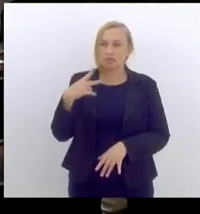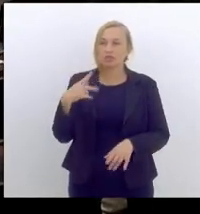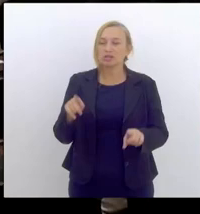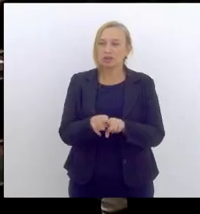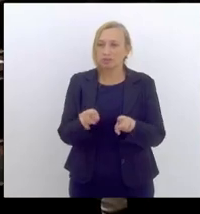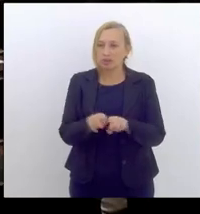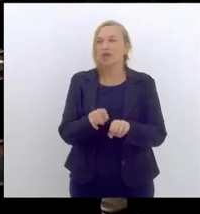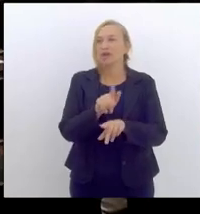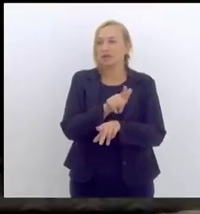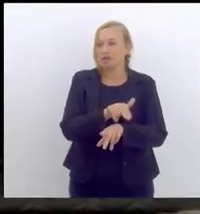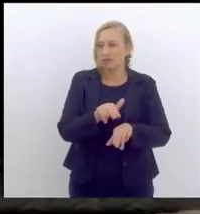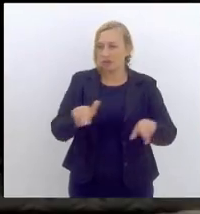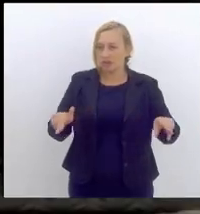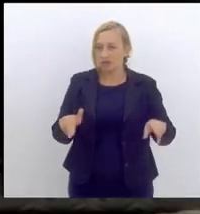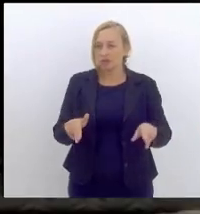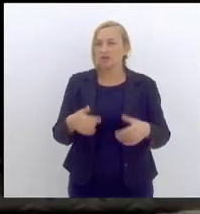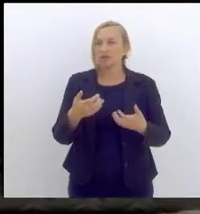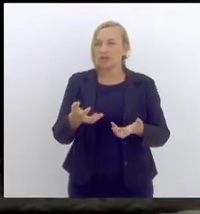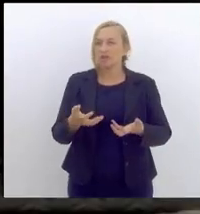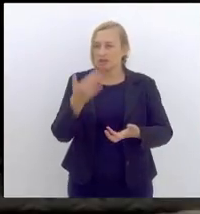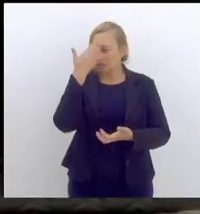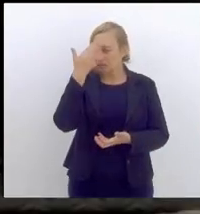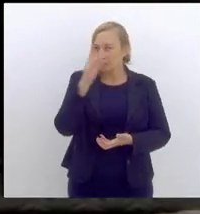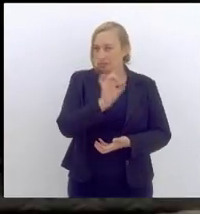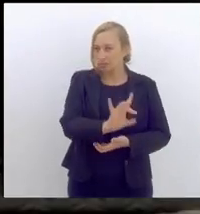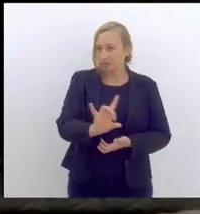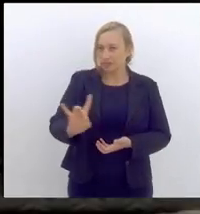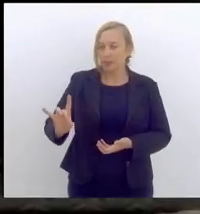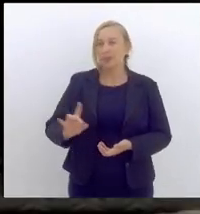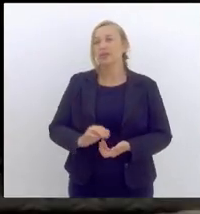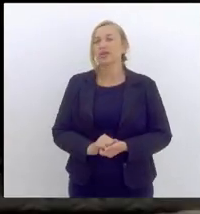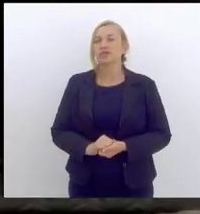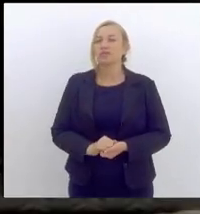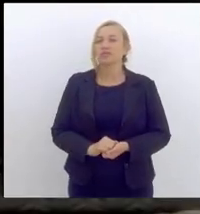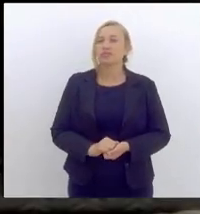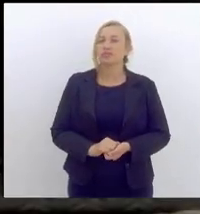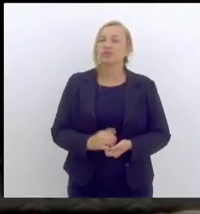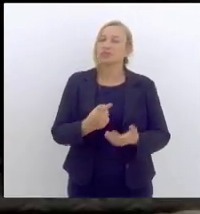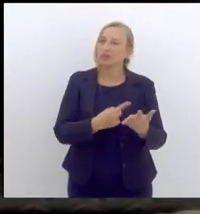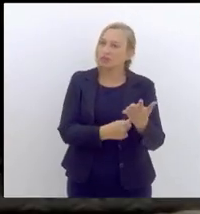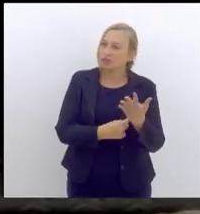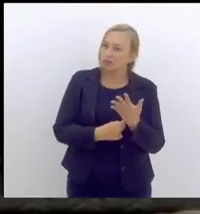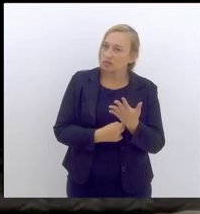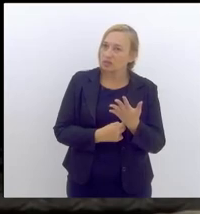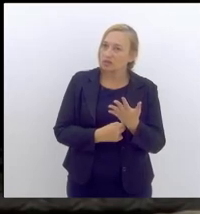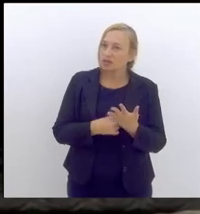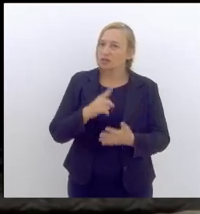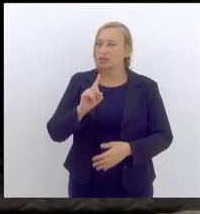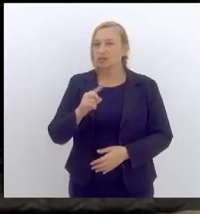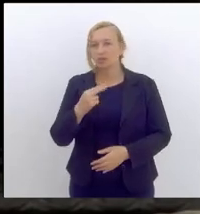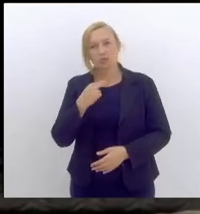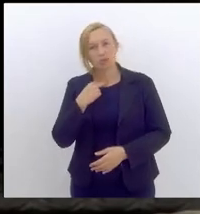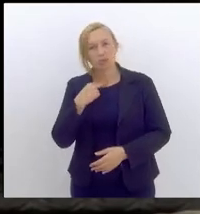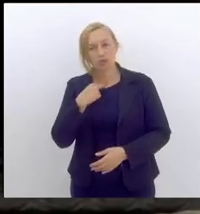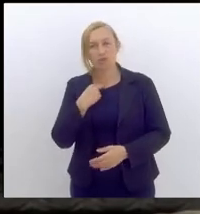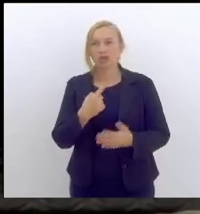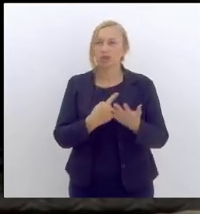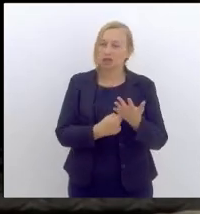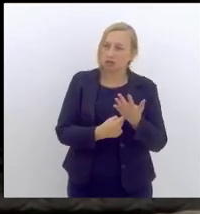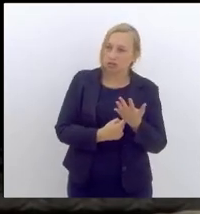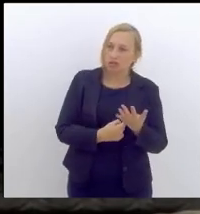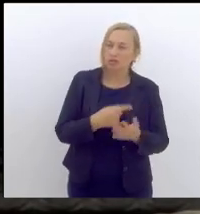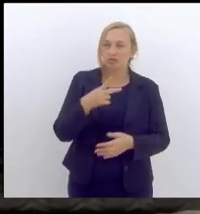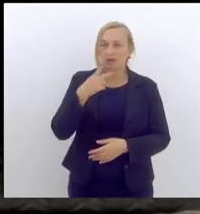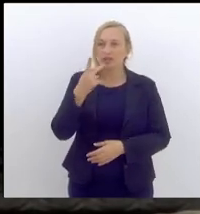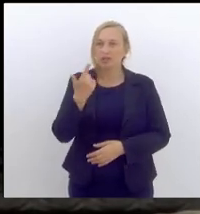mesma forma. Quero agradecer a cada um de vocês, os que nos ajudaram e os que não puderam nos ajudar. Dizer mais uma